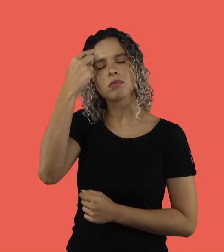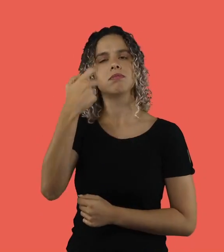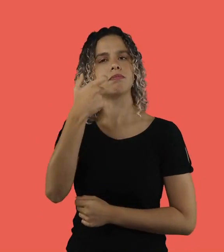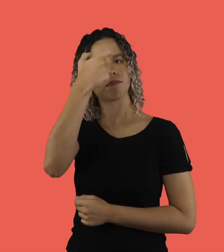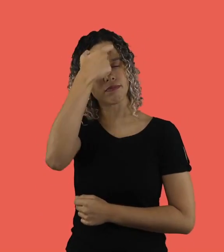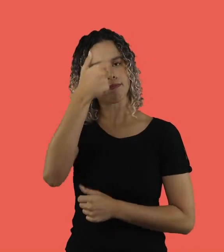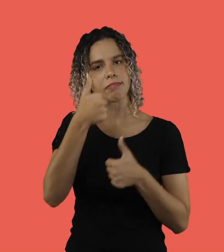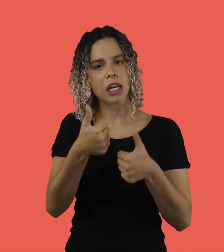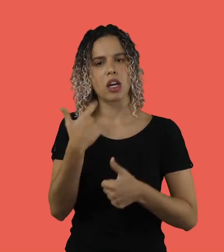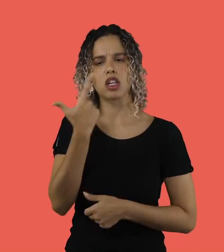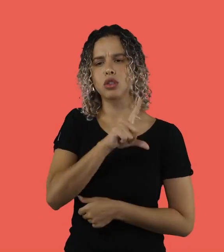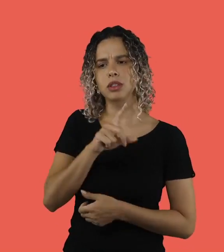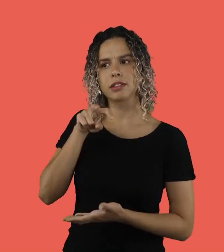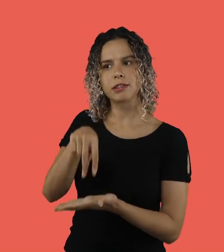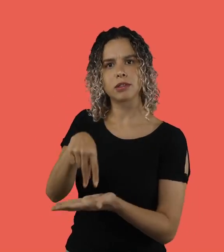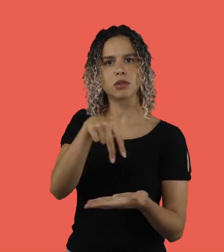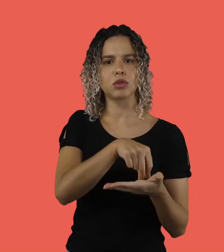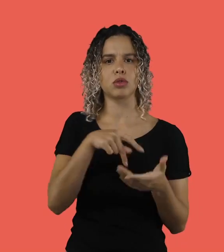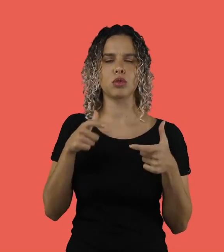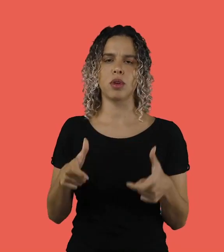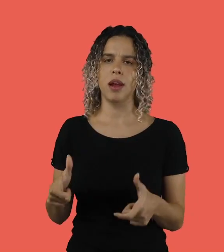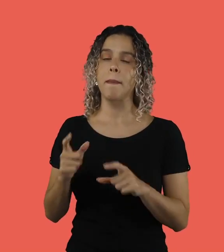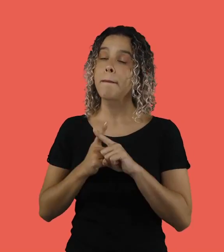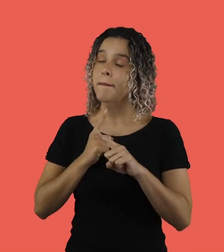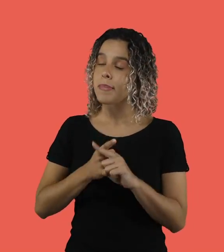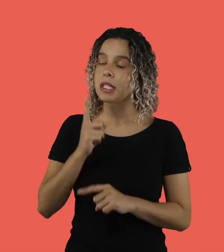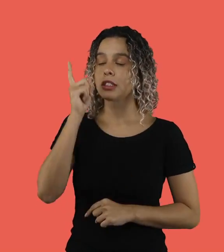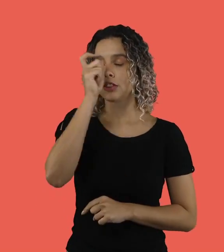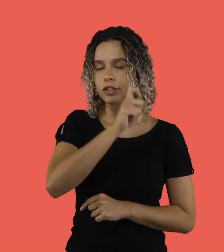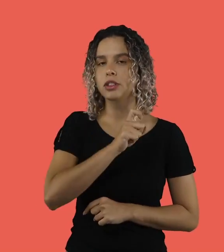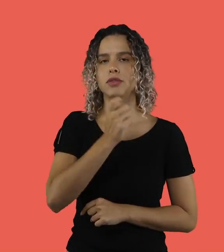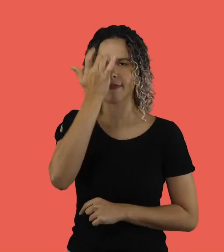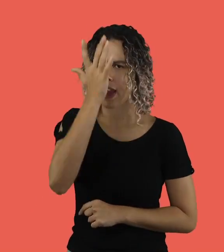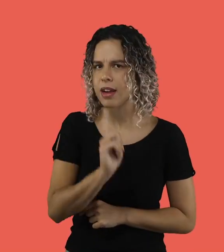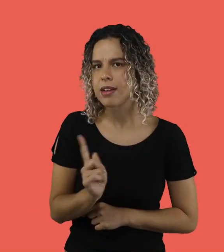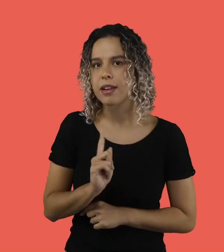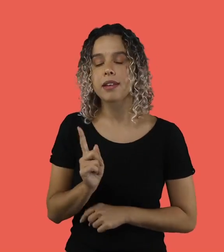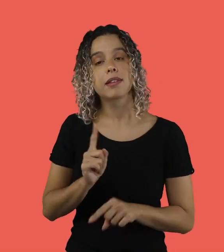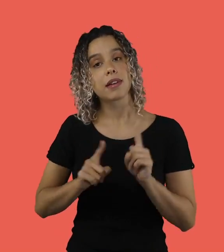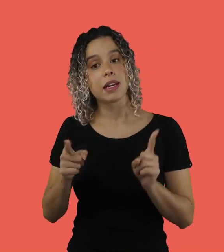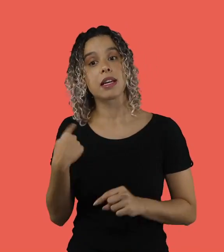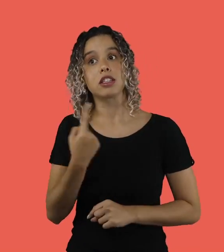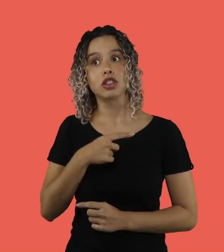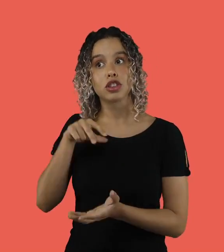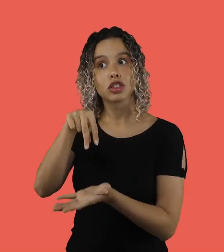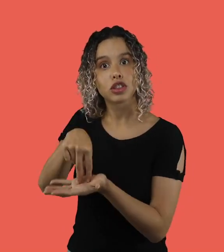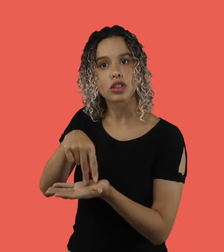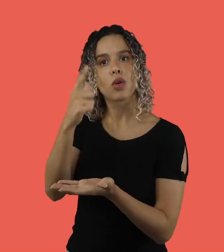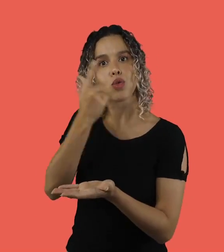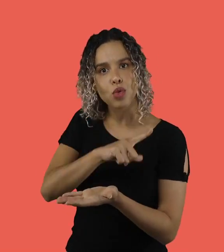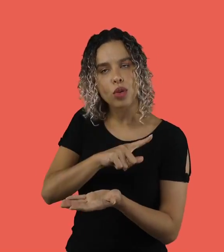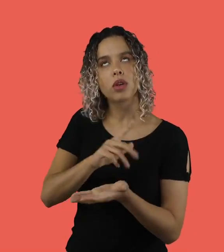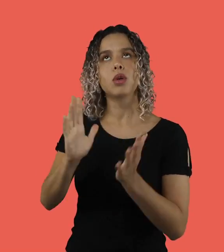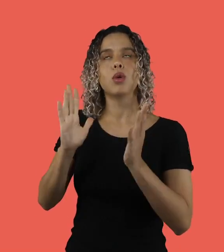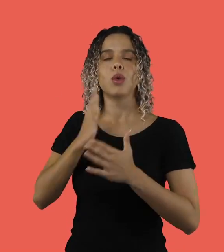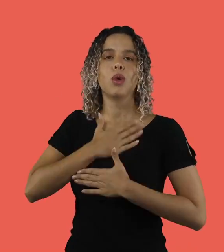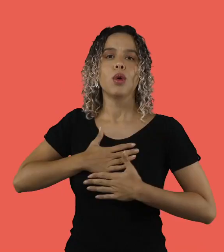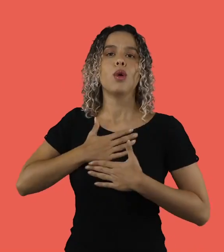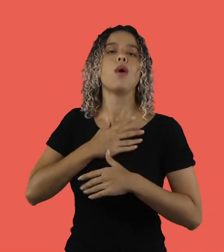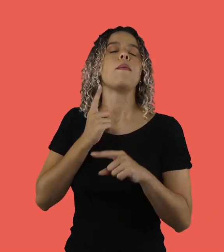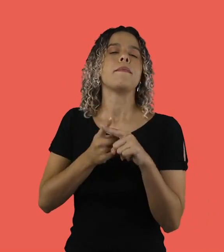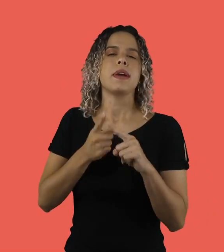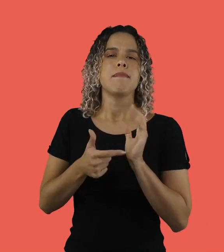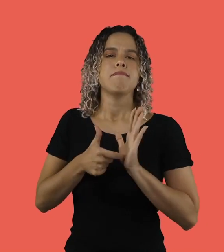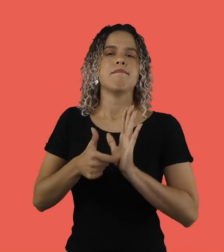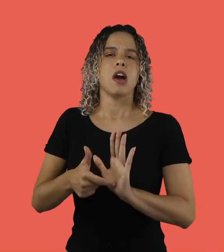gente consiga chegar nesses lugares, porque é difícil, não é fácil, mas quando a gente chega é muito gratificante, porque